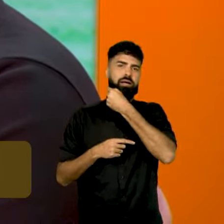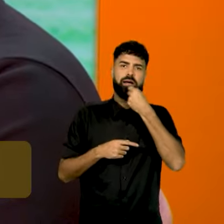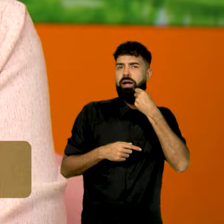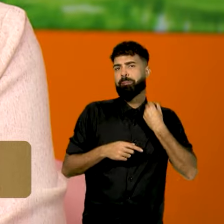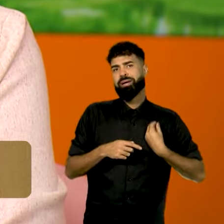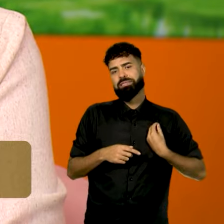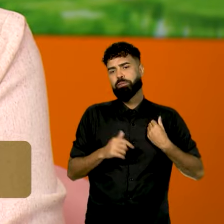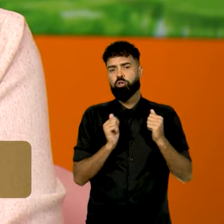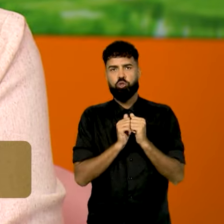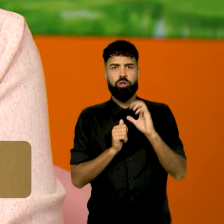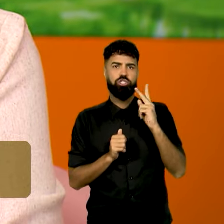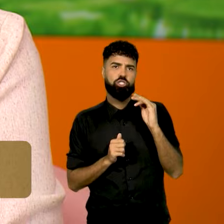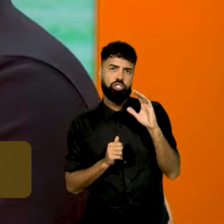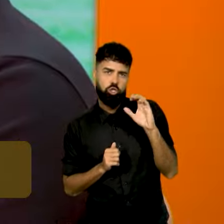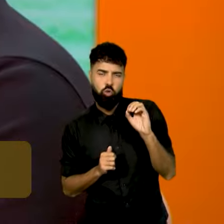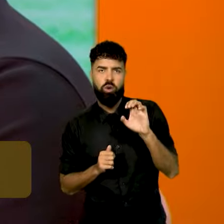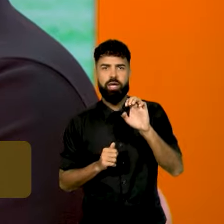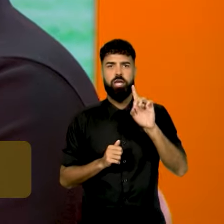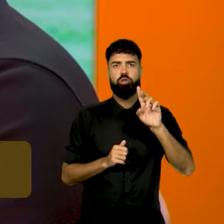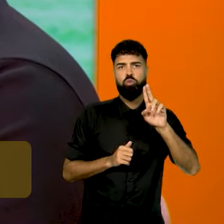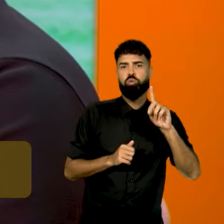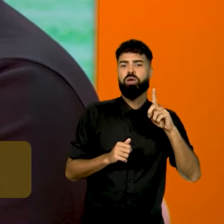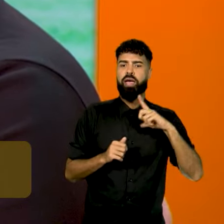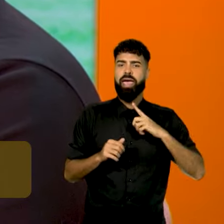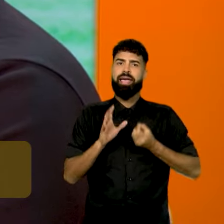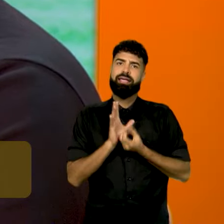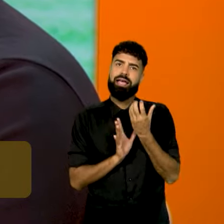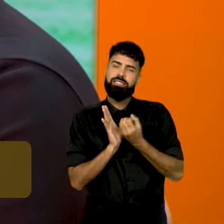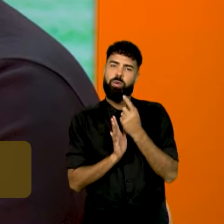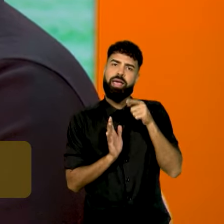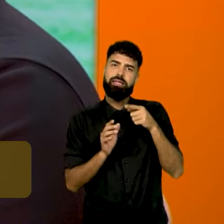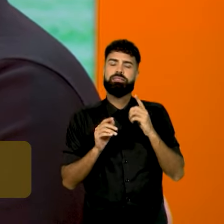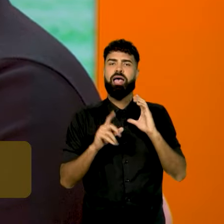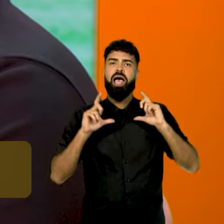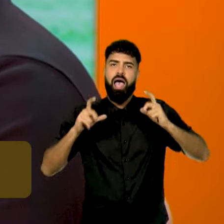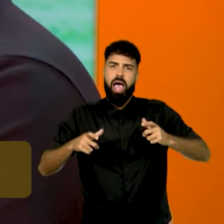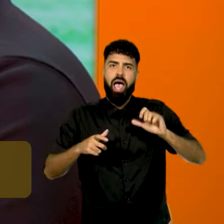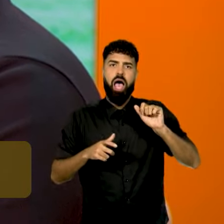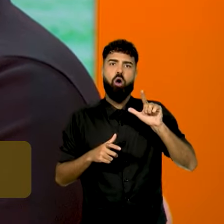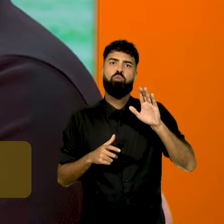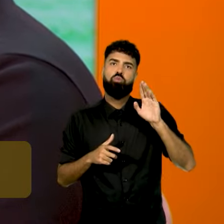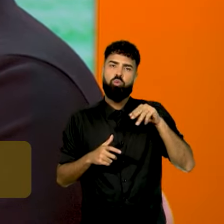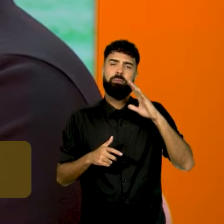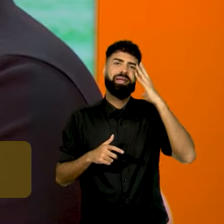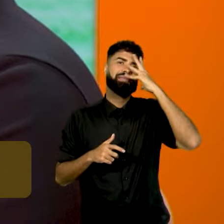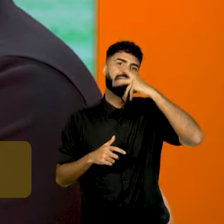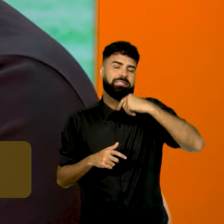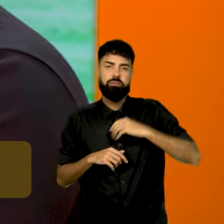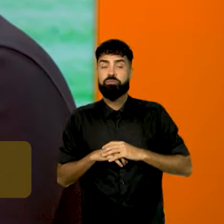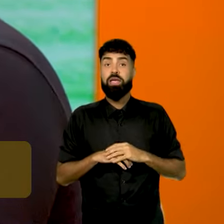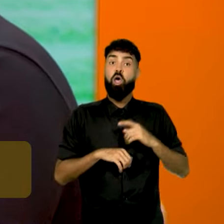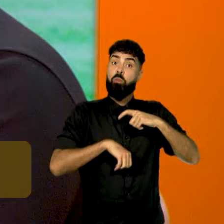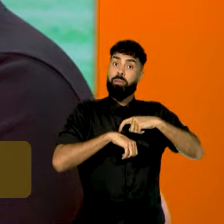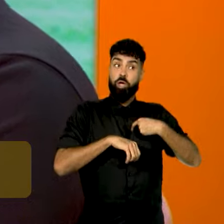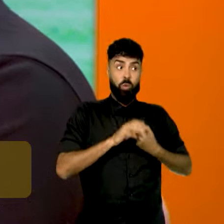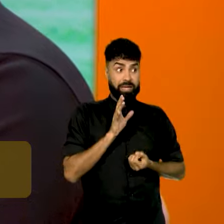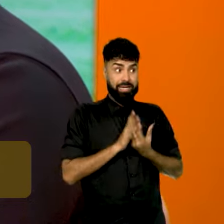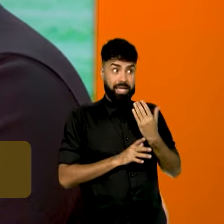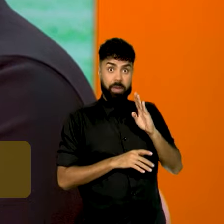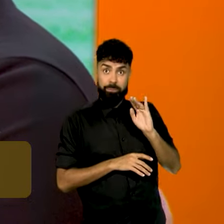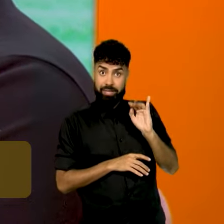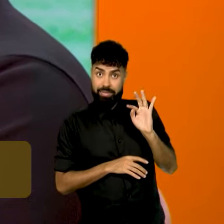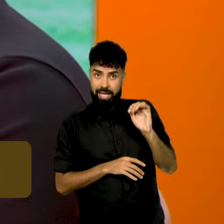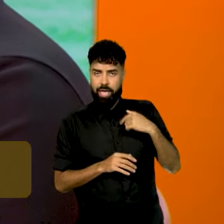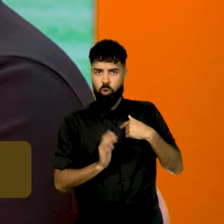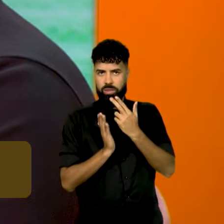Coisa mais linda. O Chico e o Edu, né, na criação desse álbum, belíssimo. E quando eu criei o Bita, desenhei